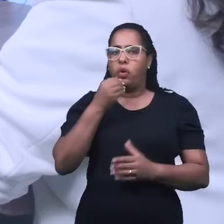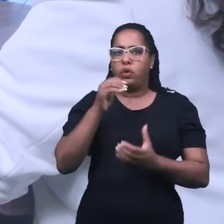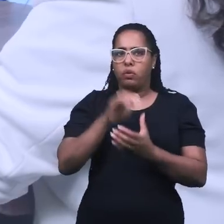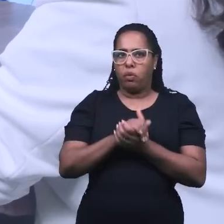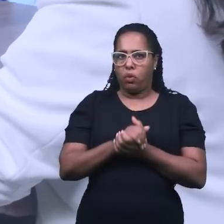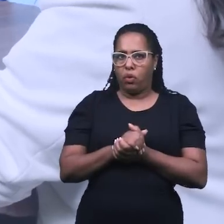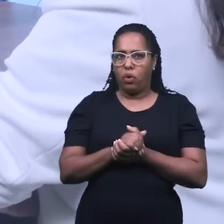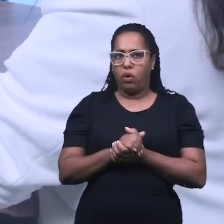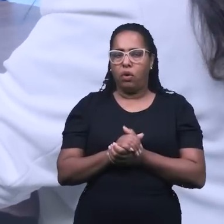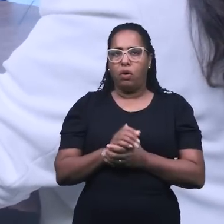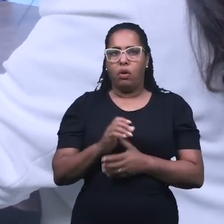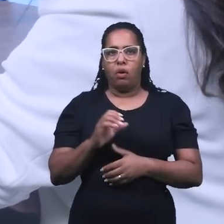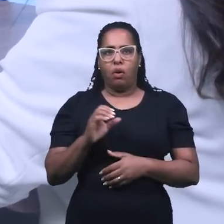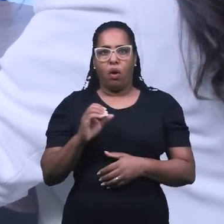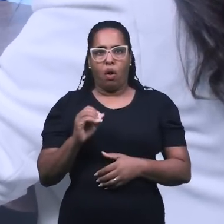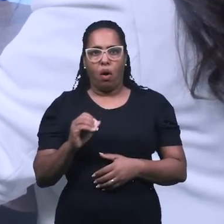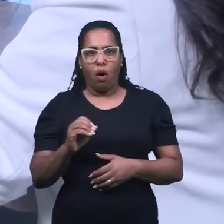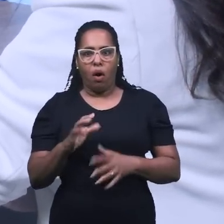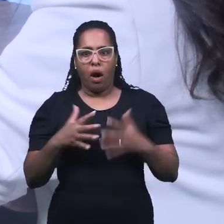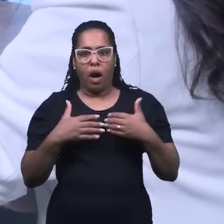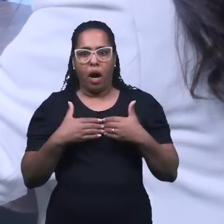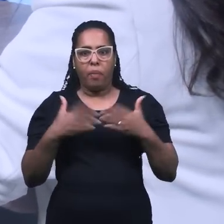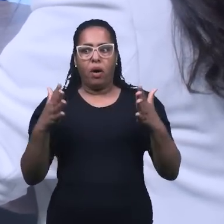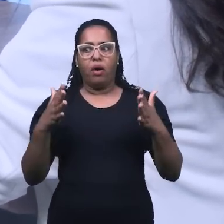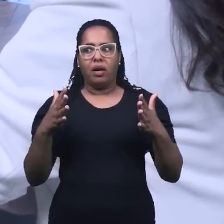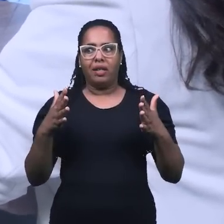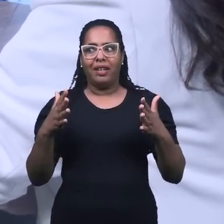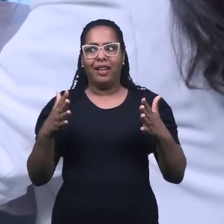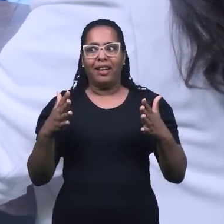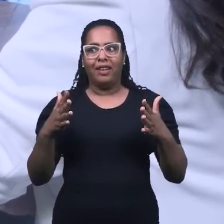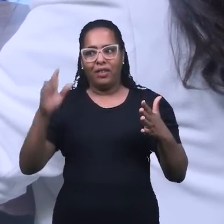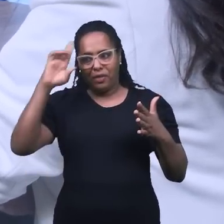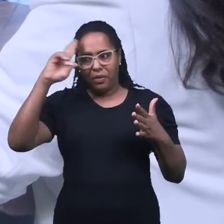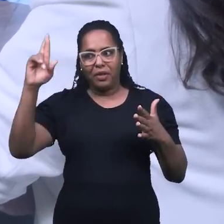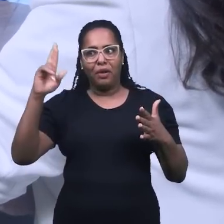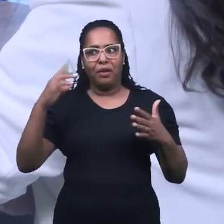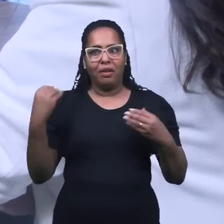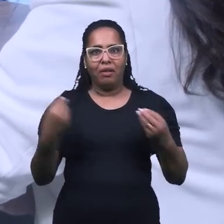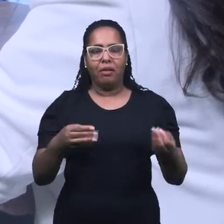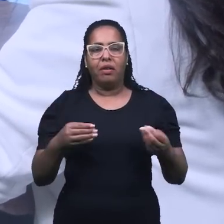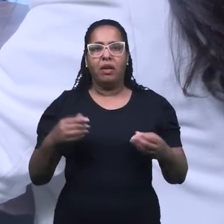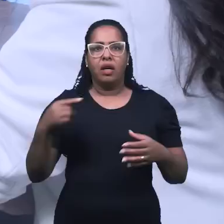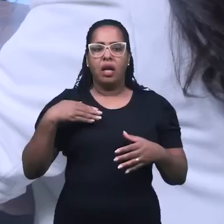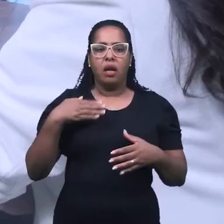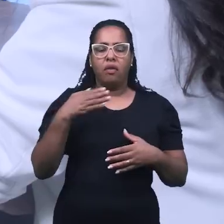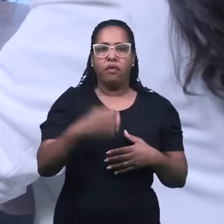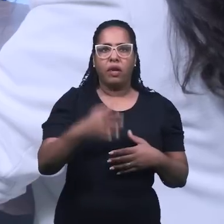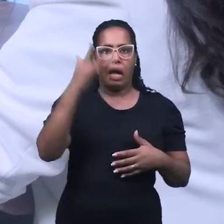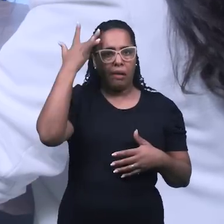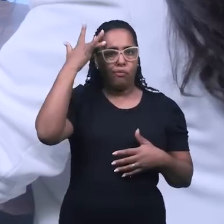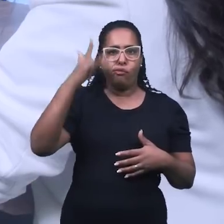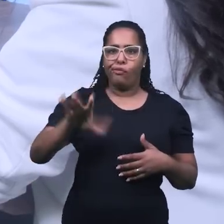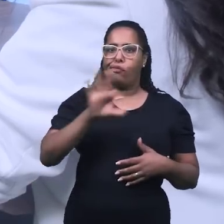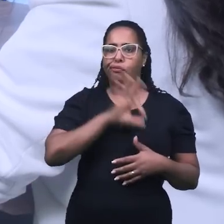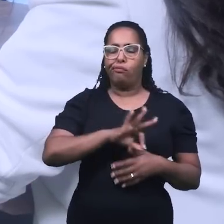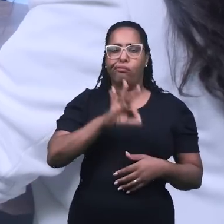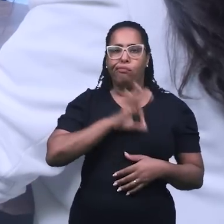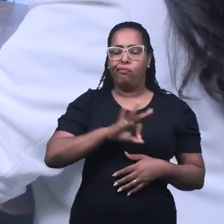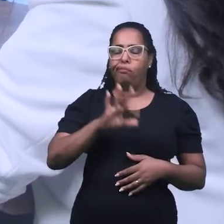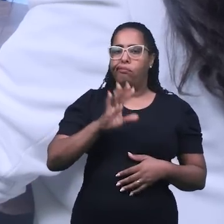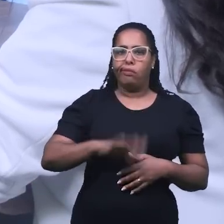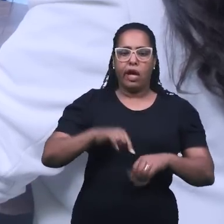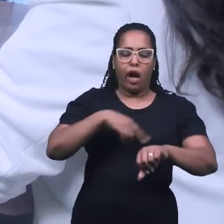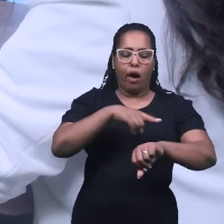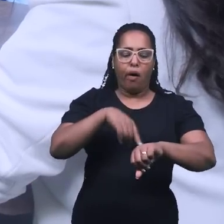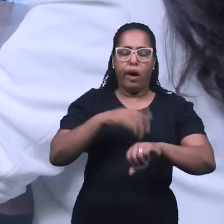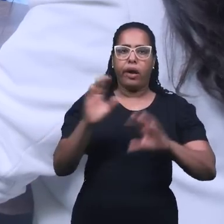esposo falou, se não é a porta, né? E fui eu lá, sem saber salário, sem saber carga horária, sem